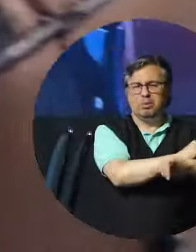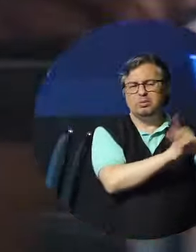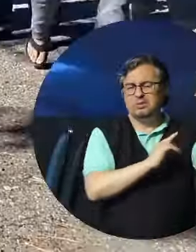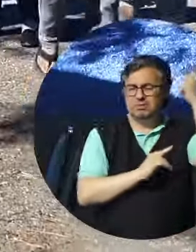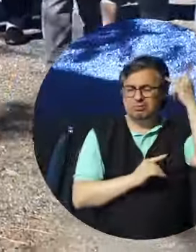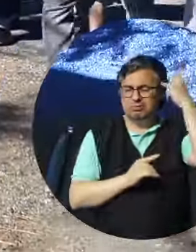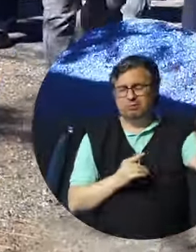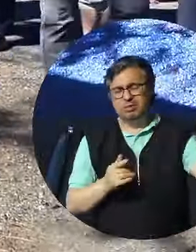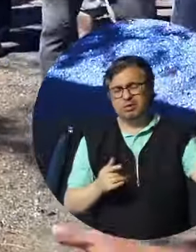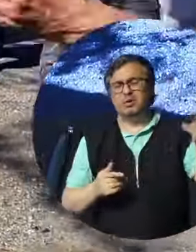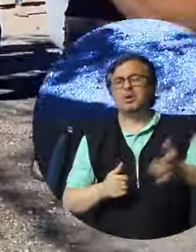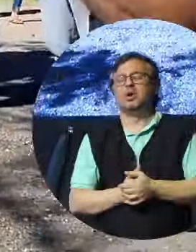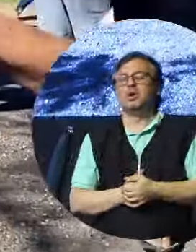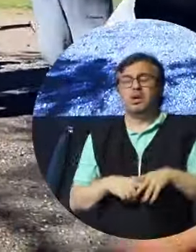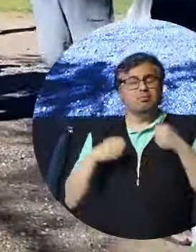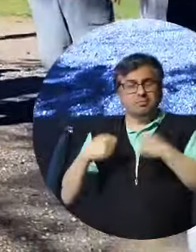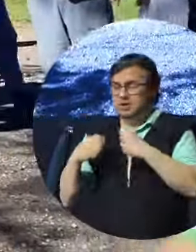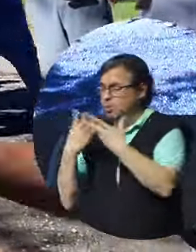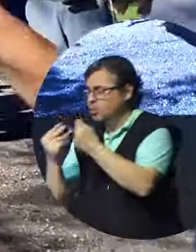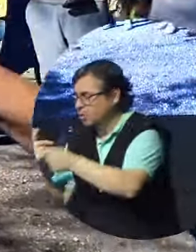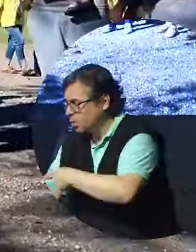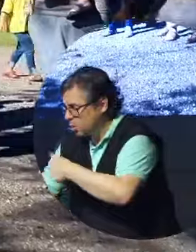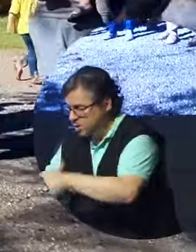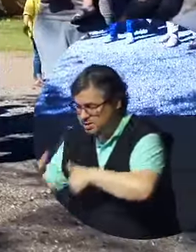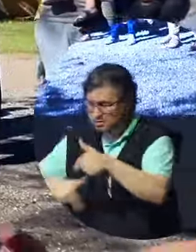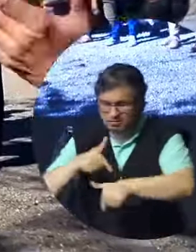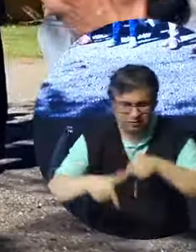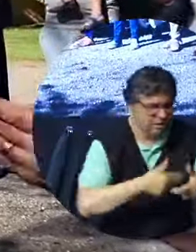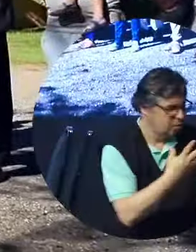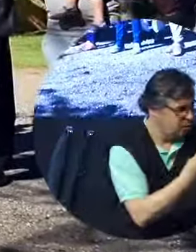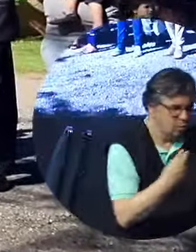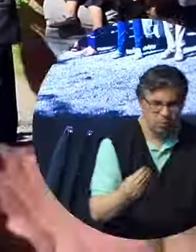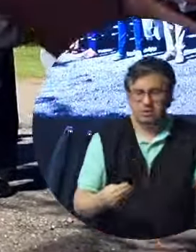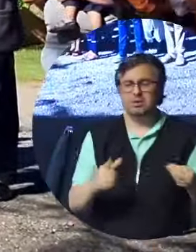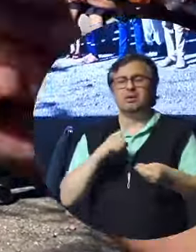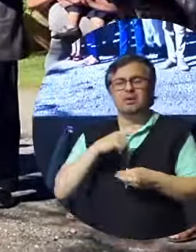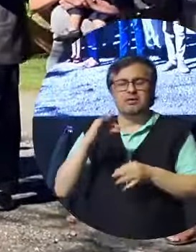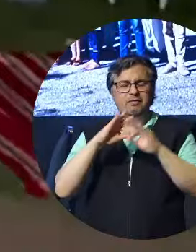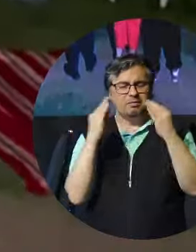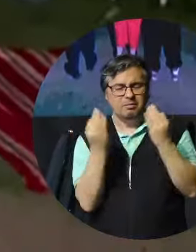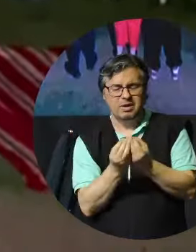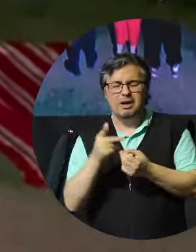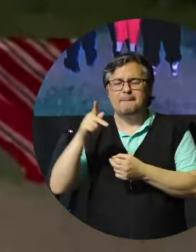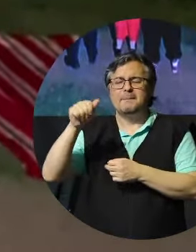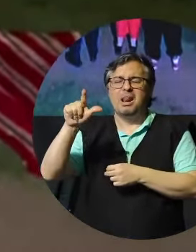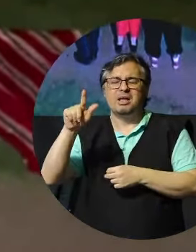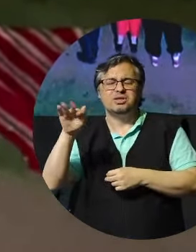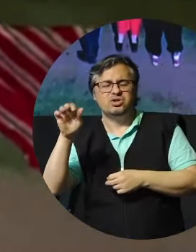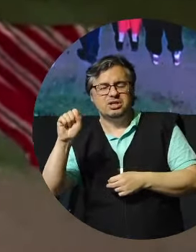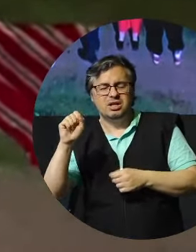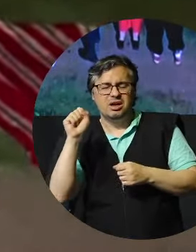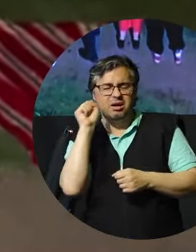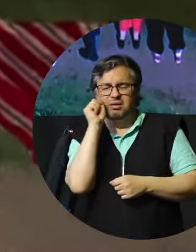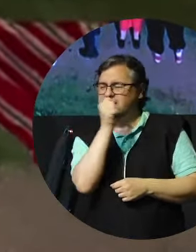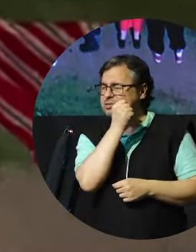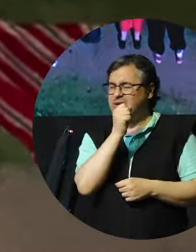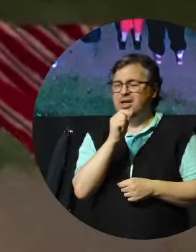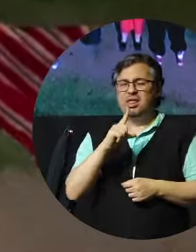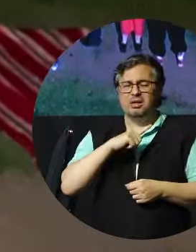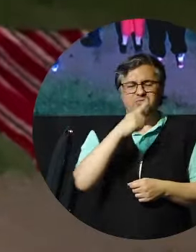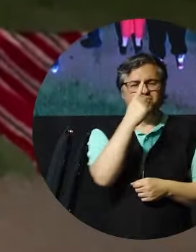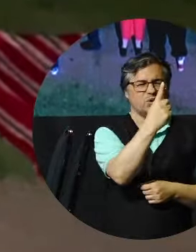nós continuaremos abençoando as famílias afegãs, as famílias palestinas. Temos 31